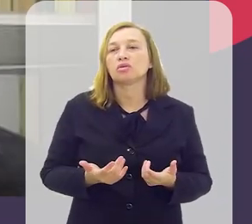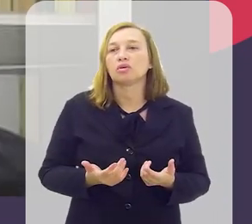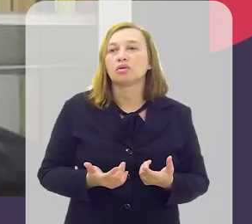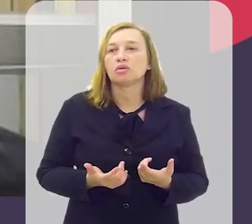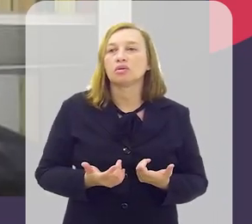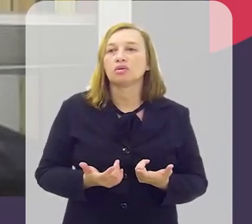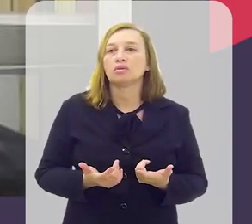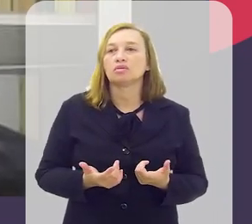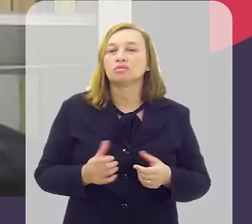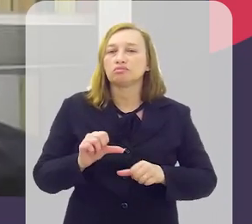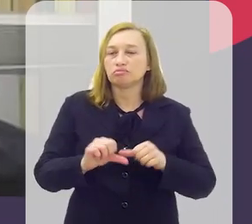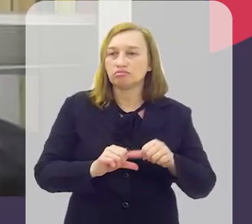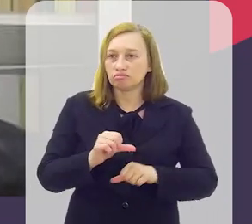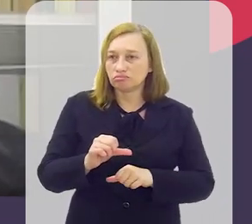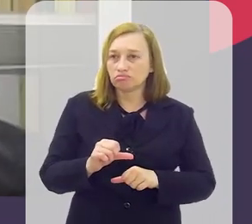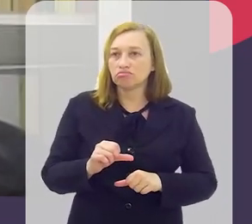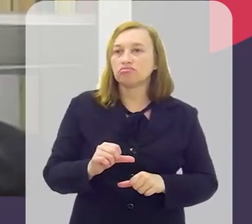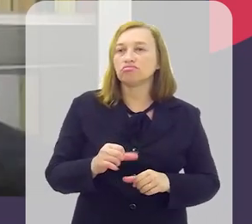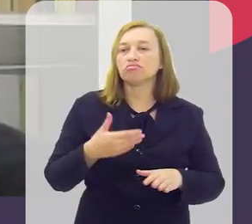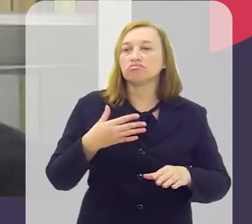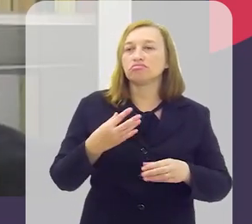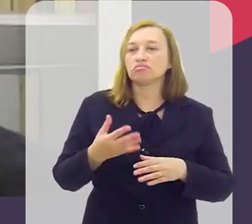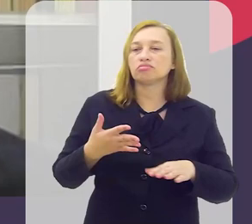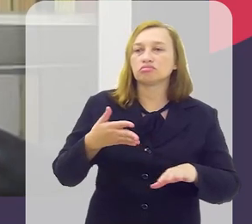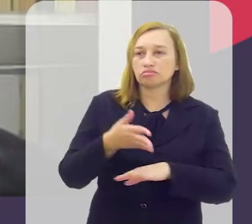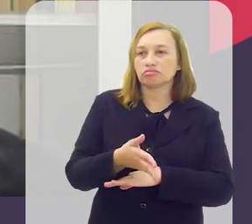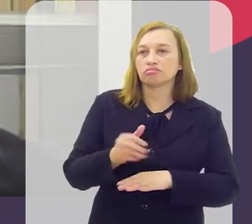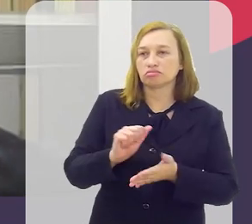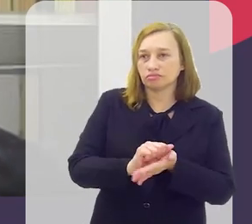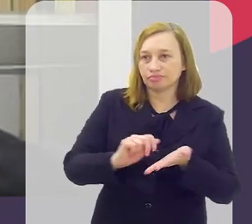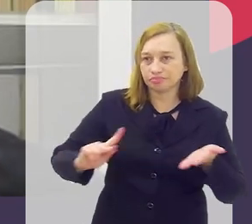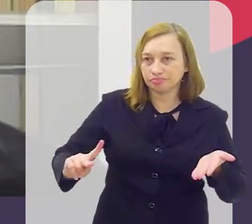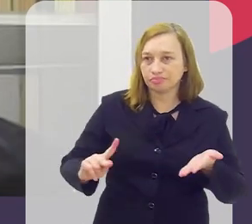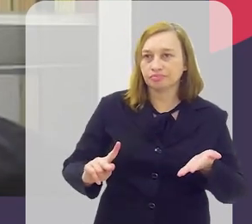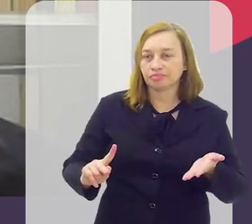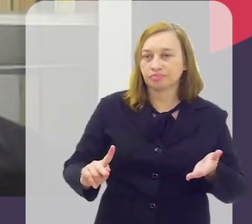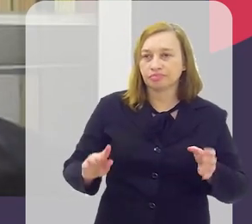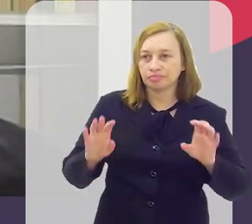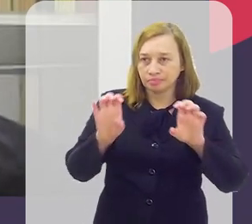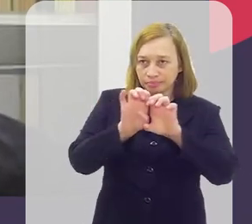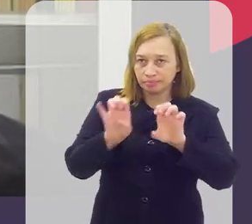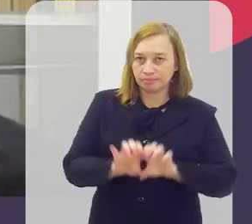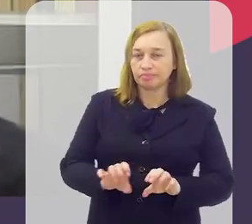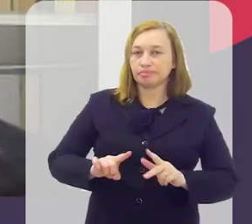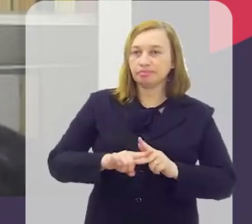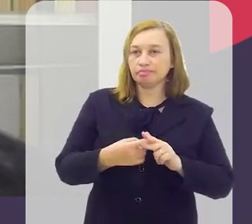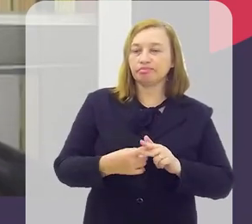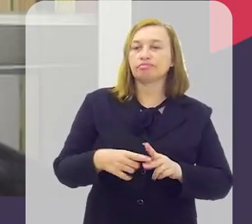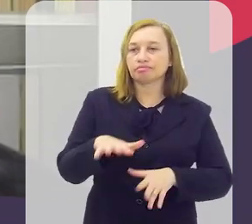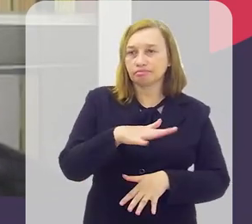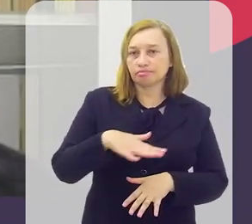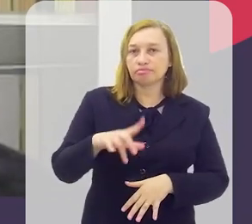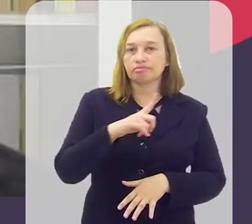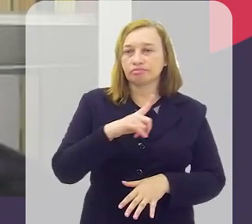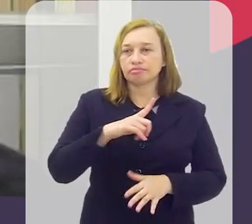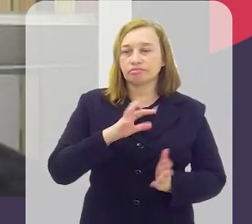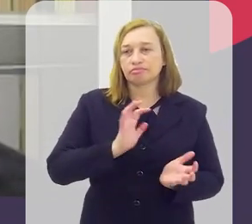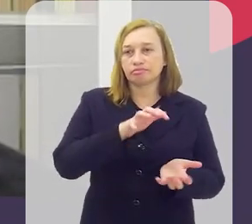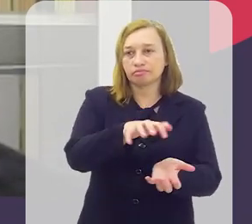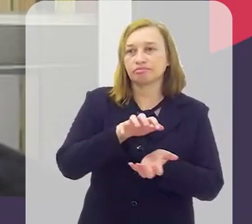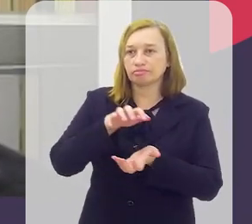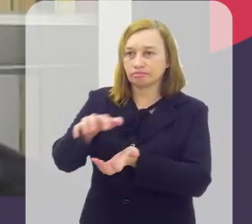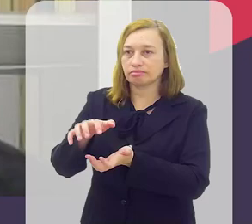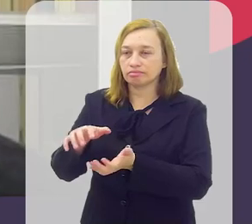grande mudança que ocorreu com a chegada dos aplicativos, né? Uma reestruturação nessa unidade que existia